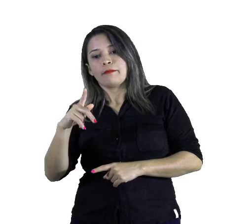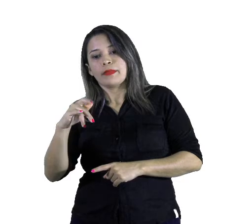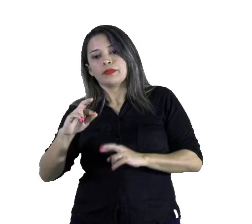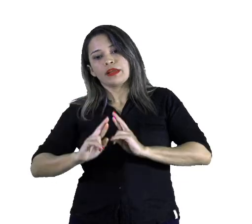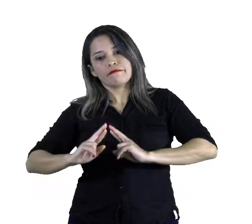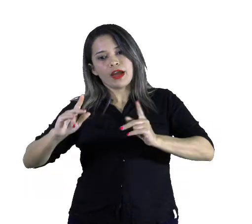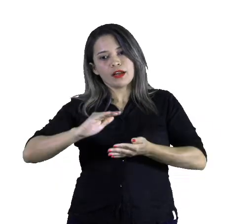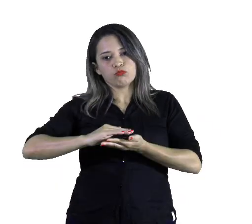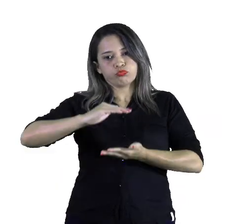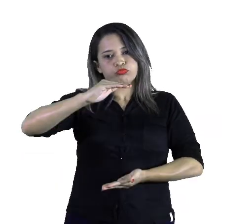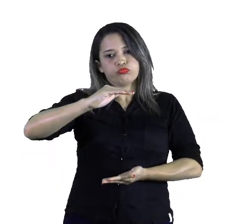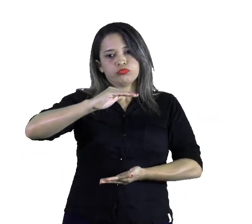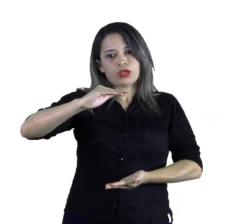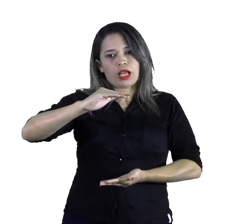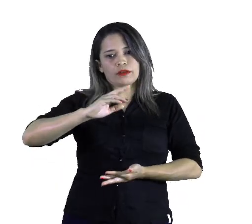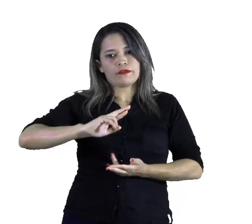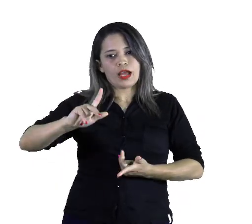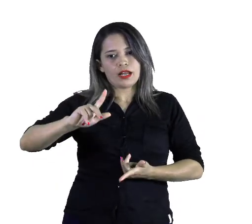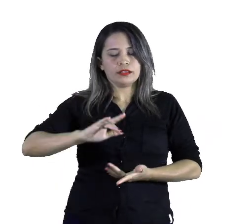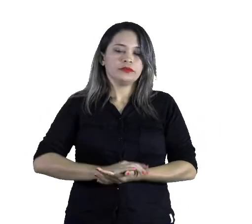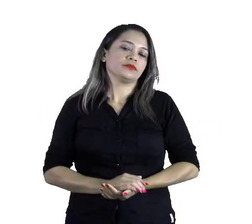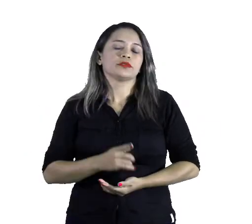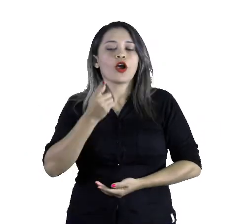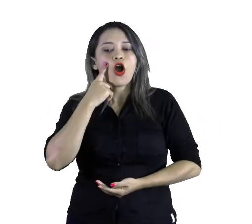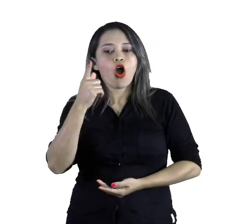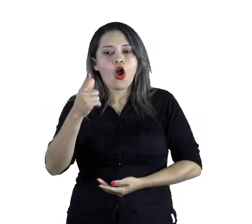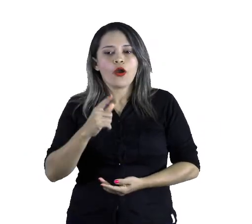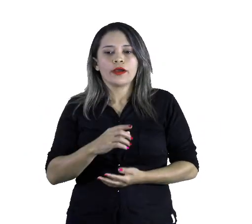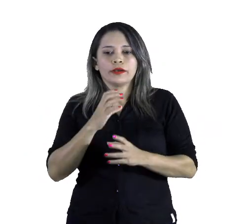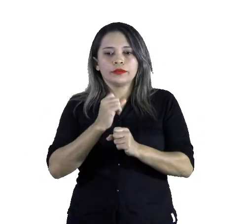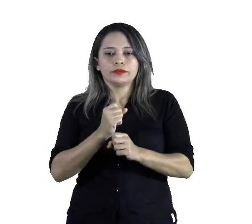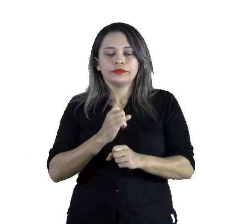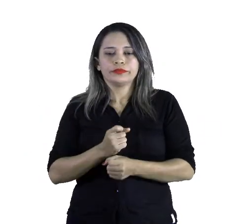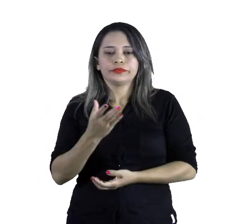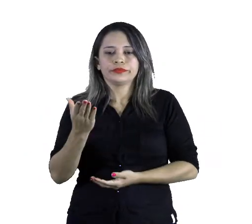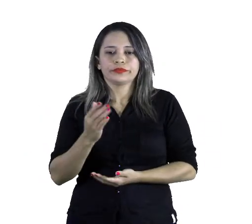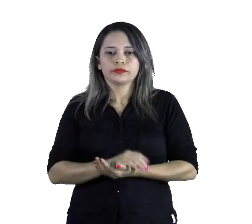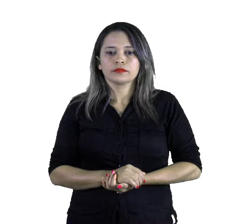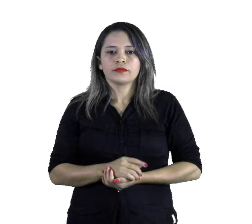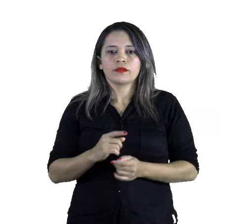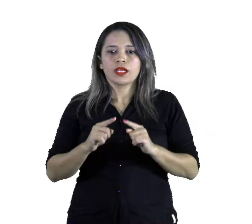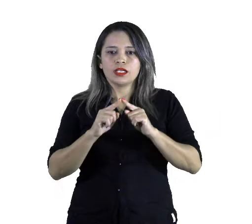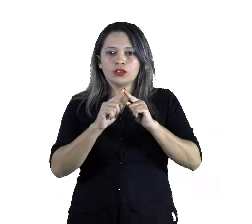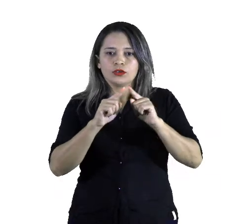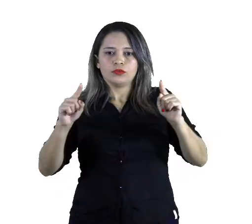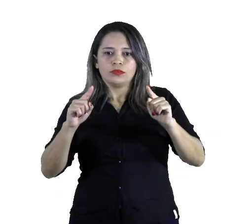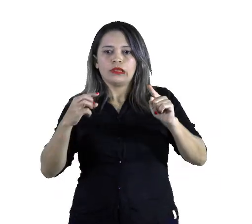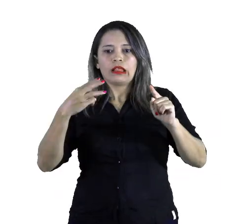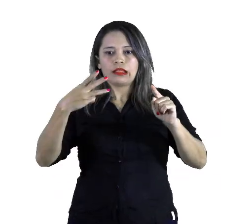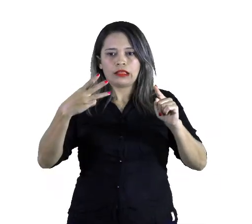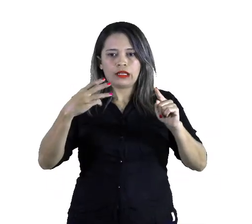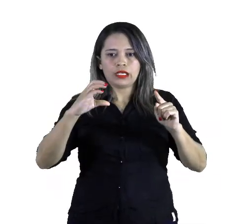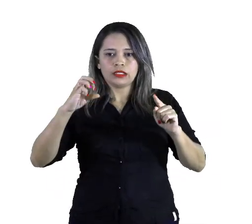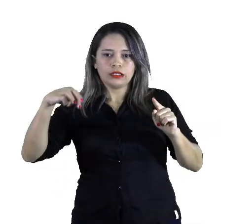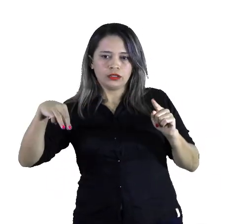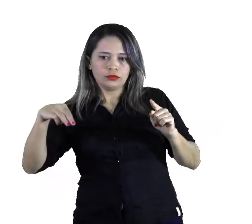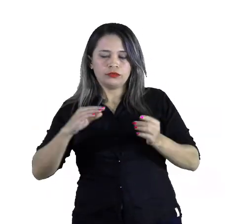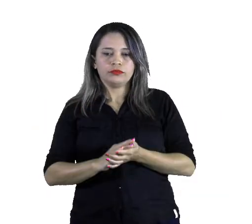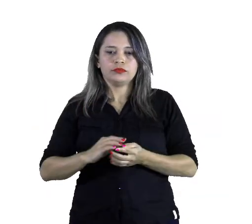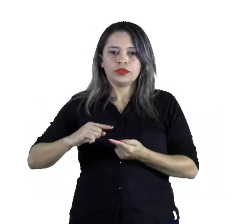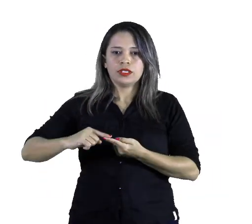o cálculo desse cubo aí do slide. Olha só, de comprimento, ele tem o quê? 3 centímetros.